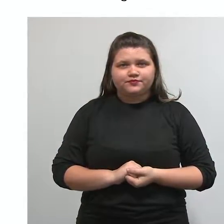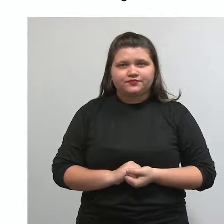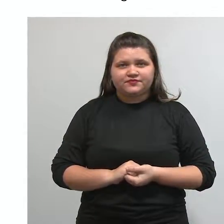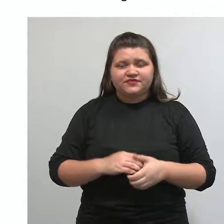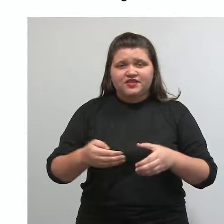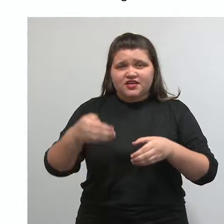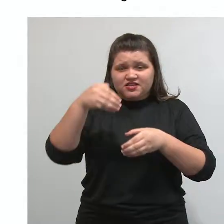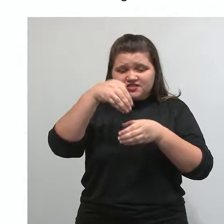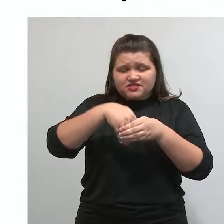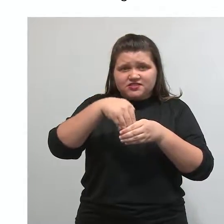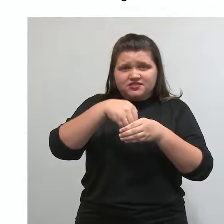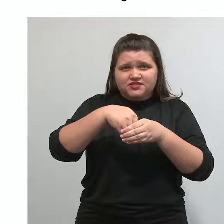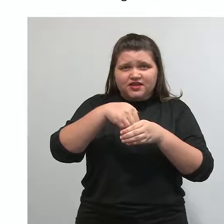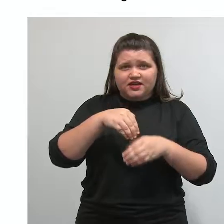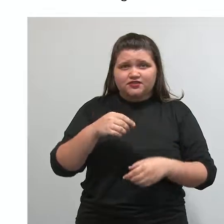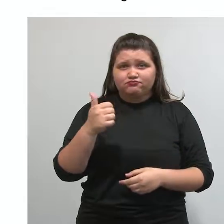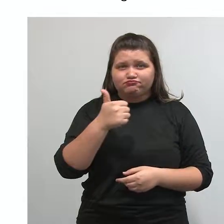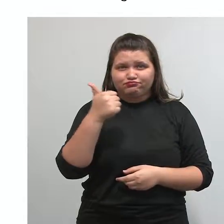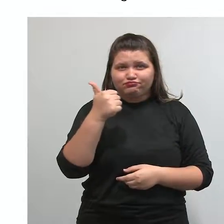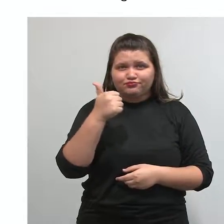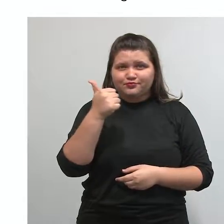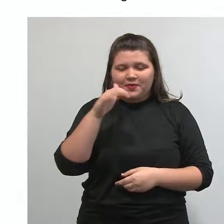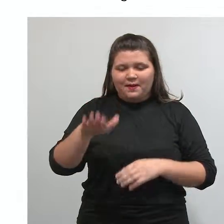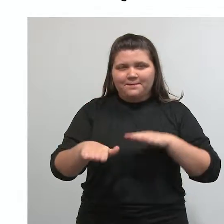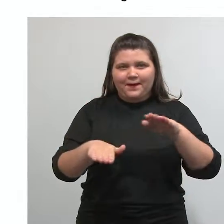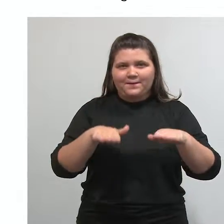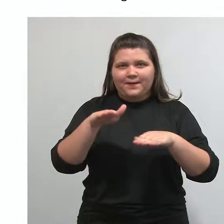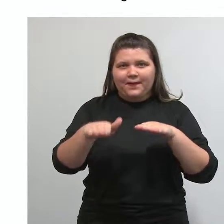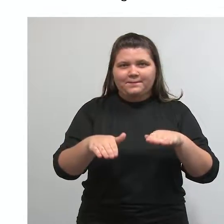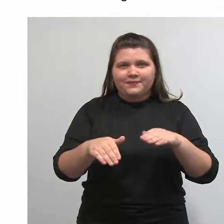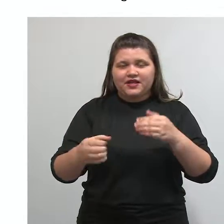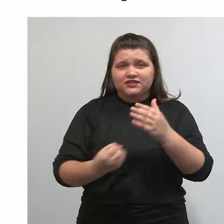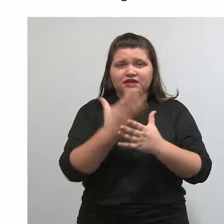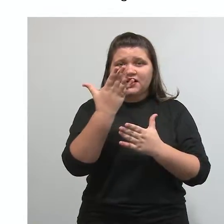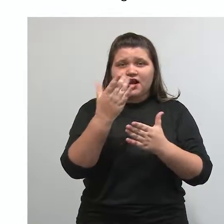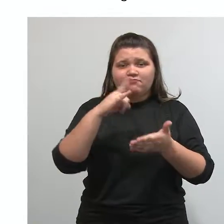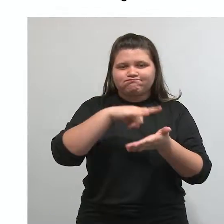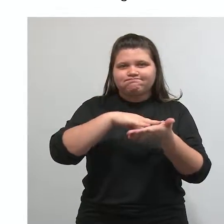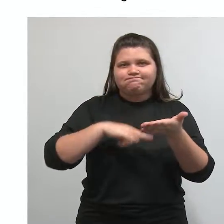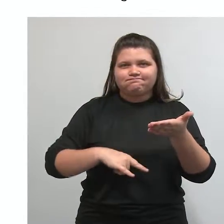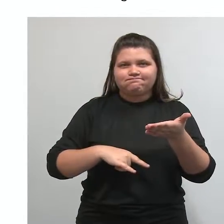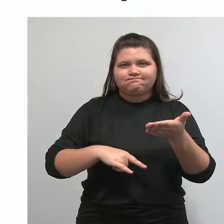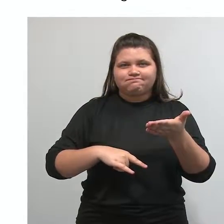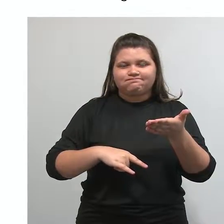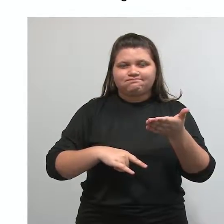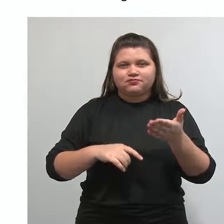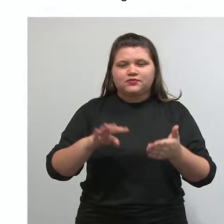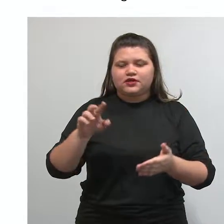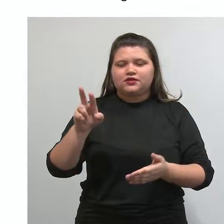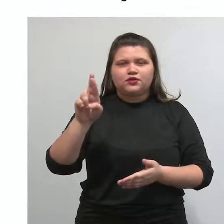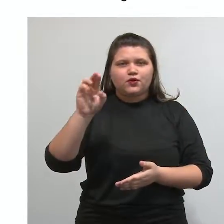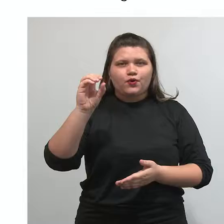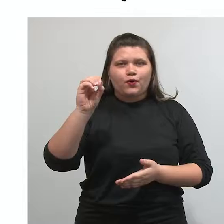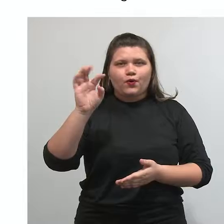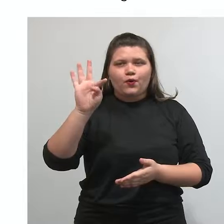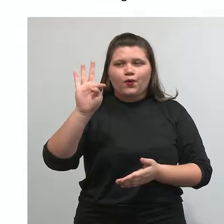Ainda dentro do primeiro passo, nós elaboramos também um documento que é chamado de roteiro de